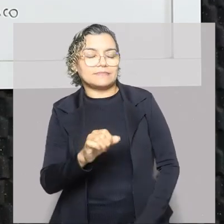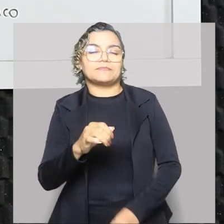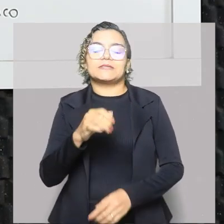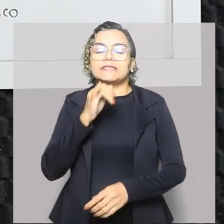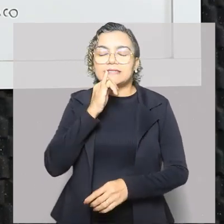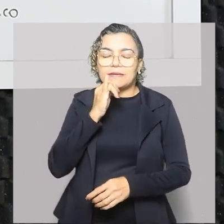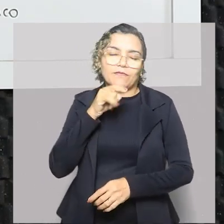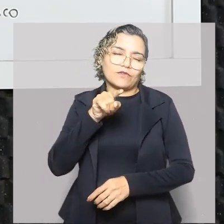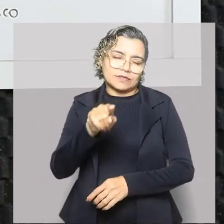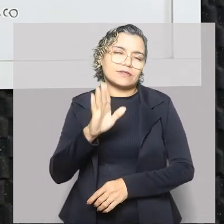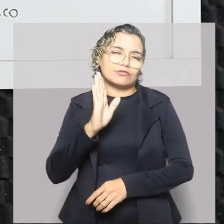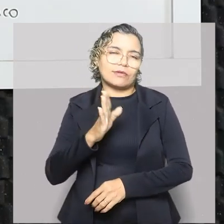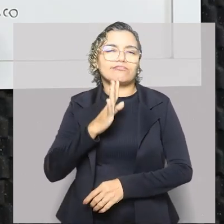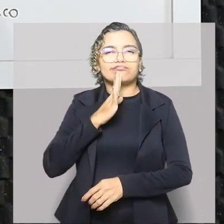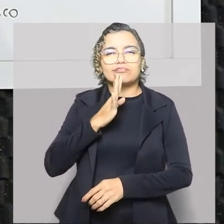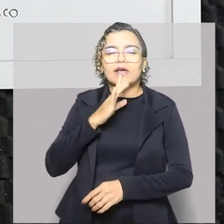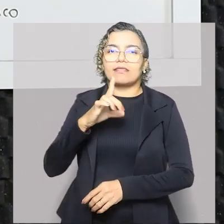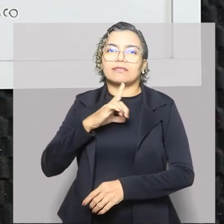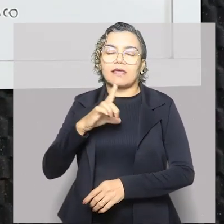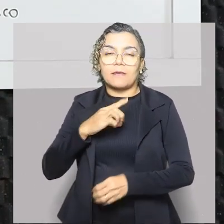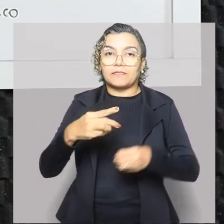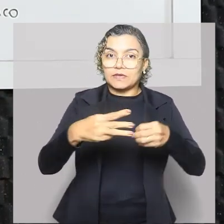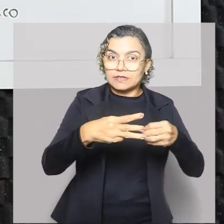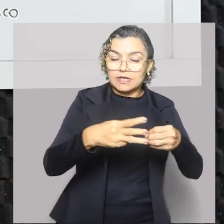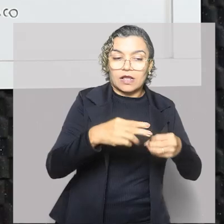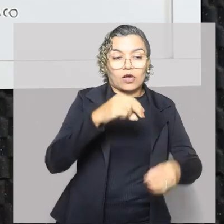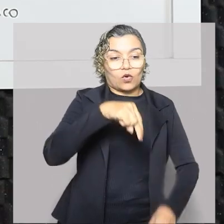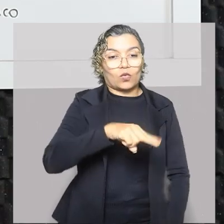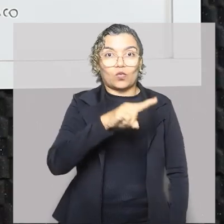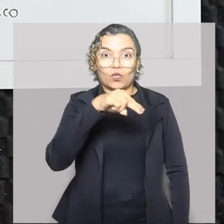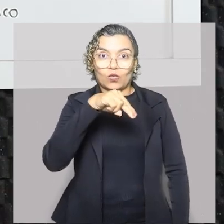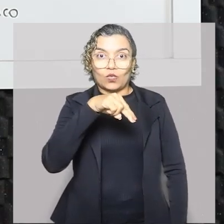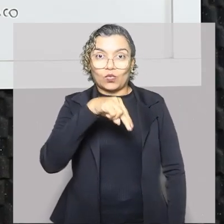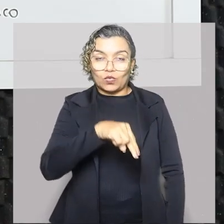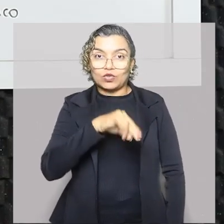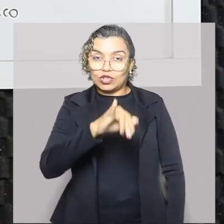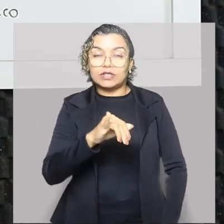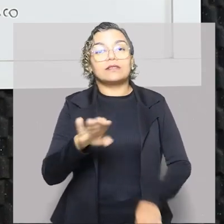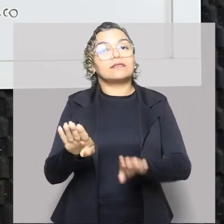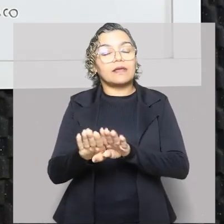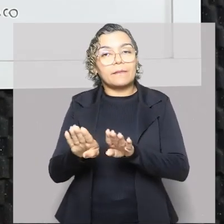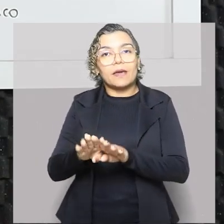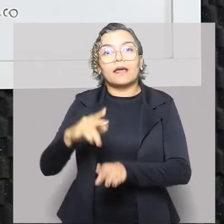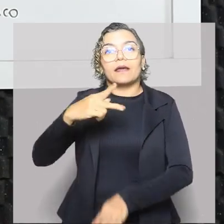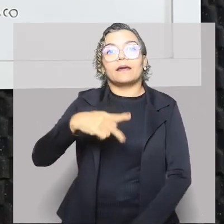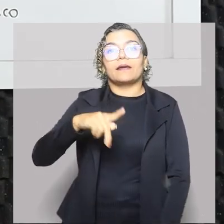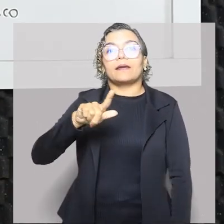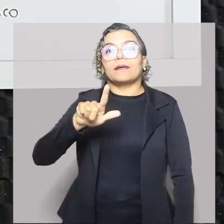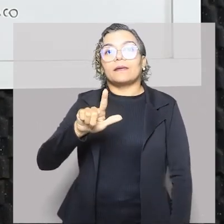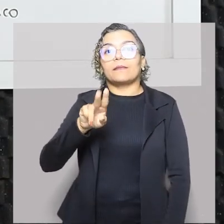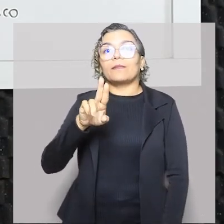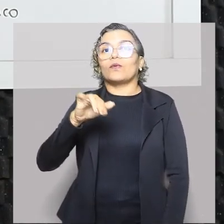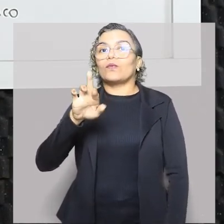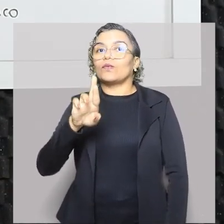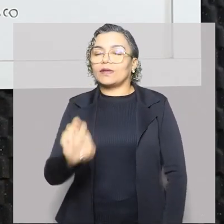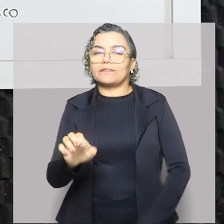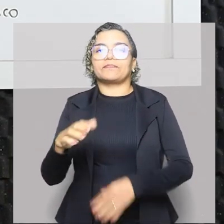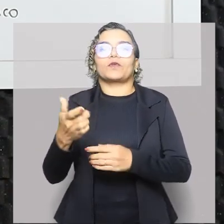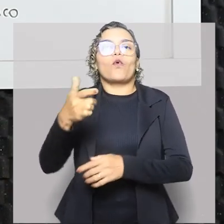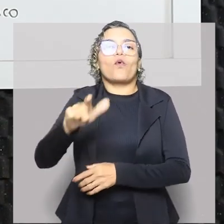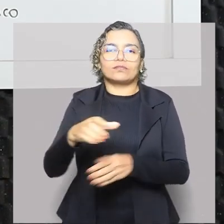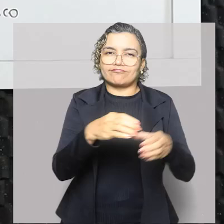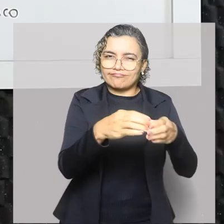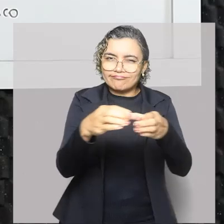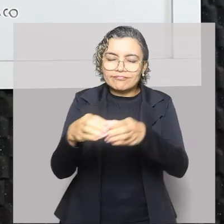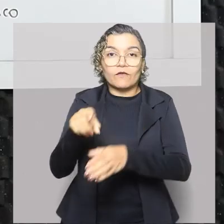nem erro aí pra gente. Tem uma célula unicelular, tem um conjunto de célula pluricelular. Outra